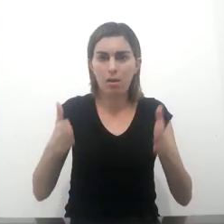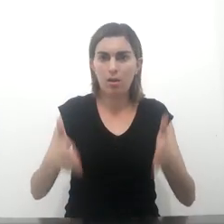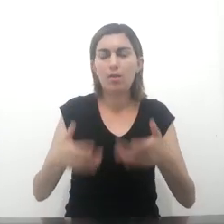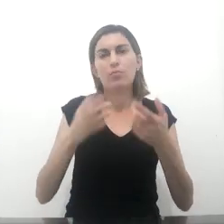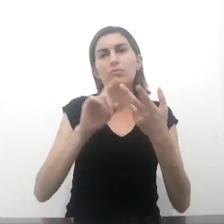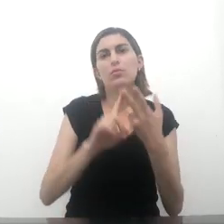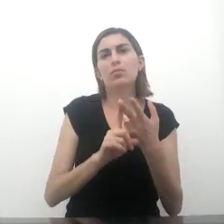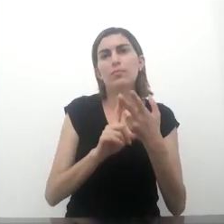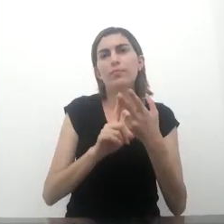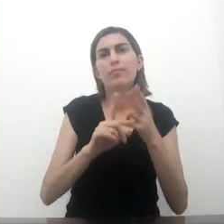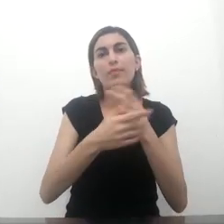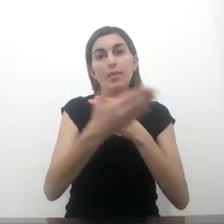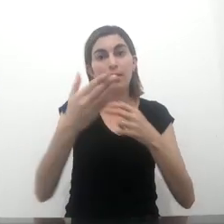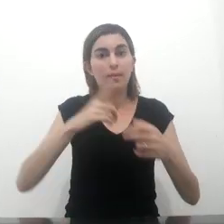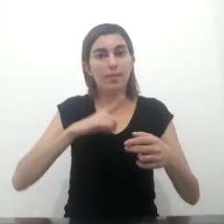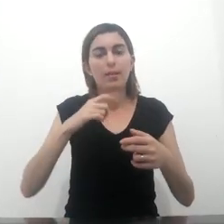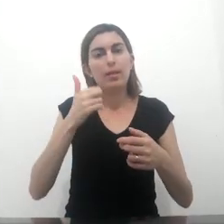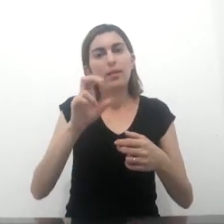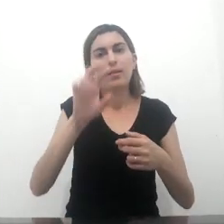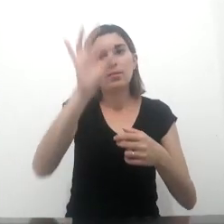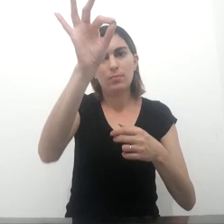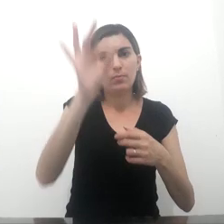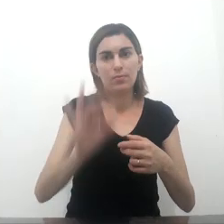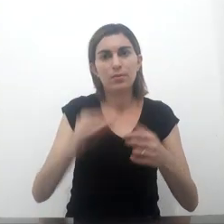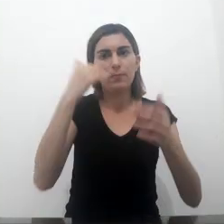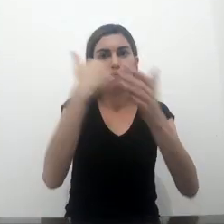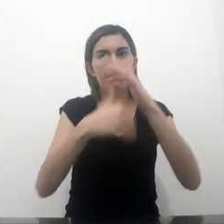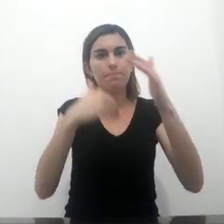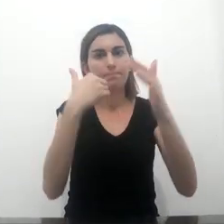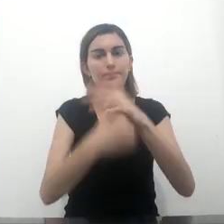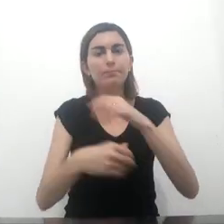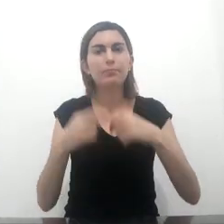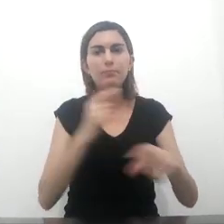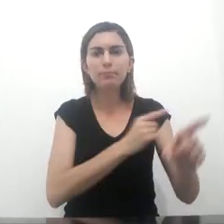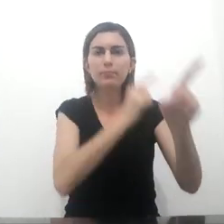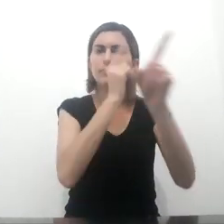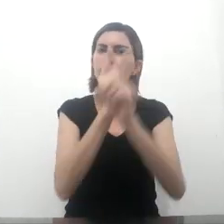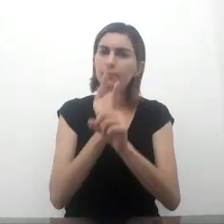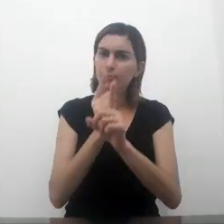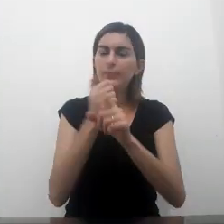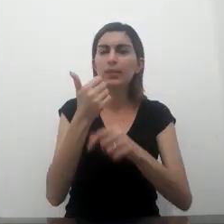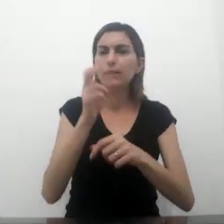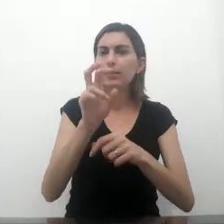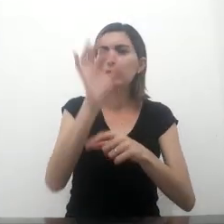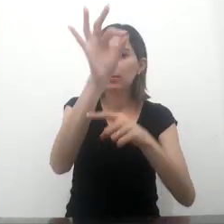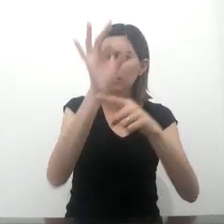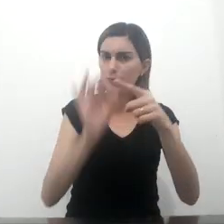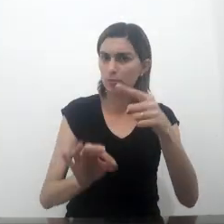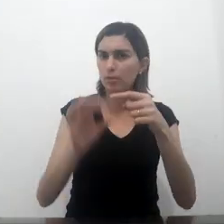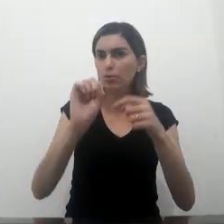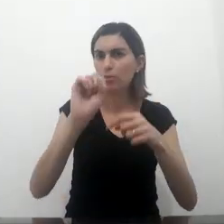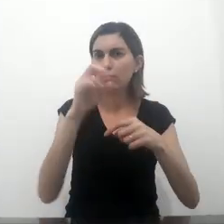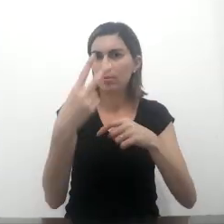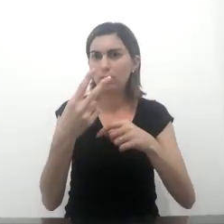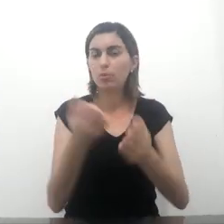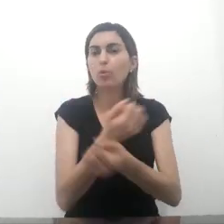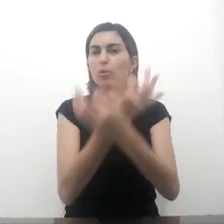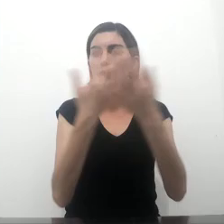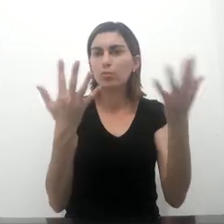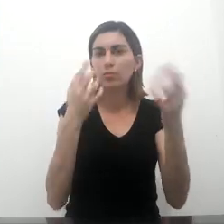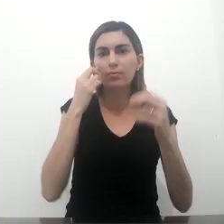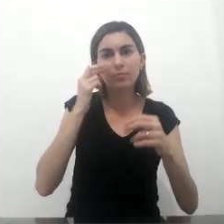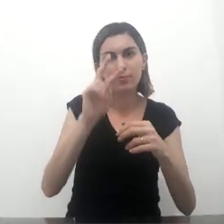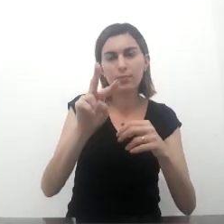uma calça 82, ele vai ter 15% de desconto. Então, vamos achar 15% de 82, quanto